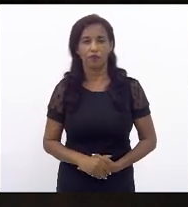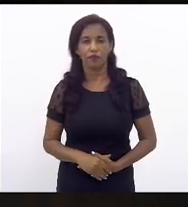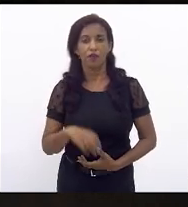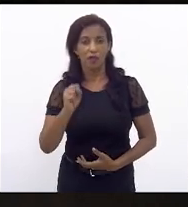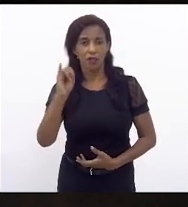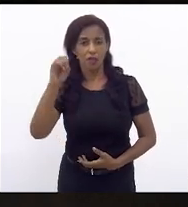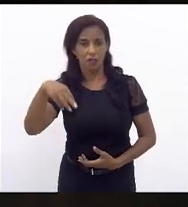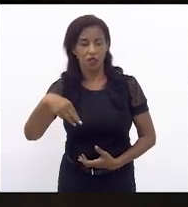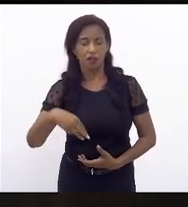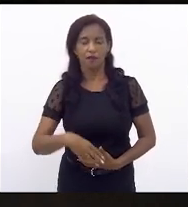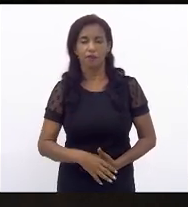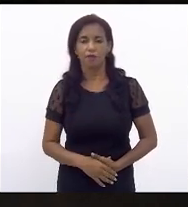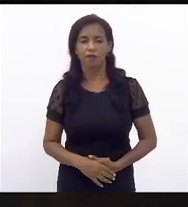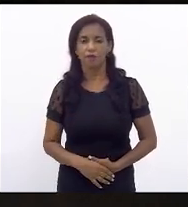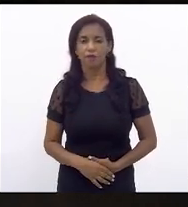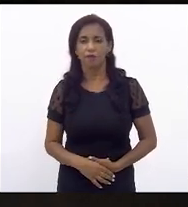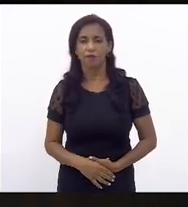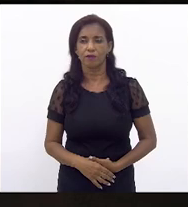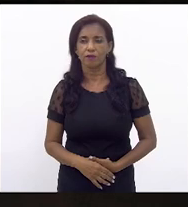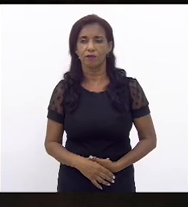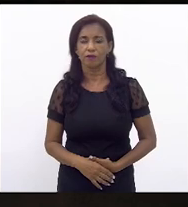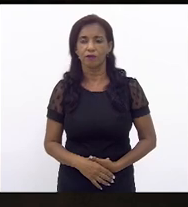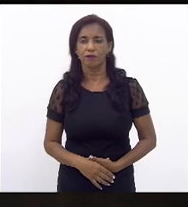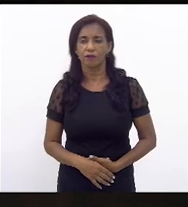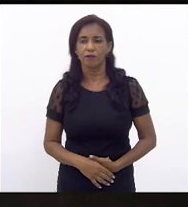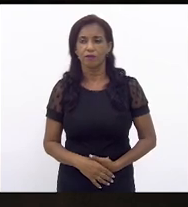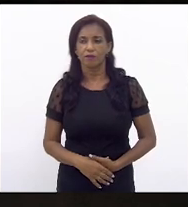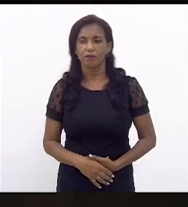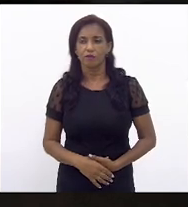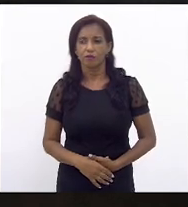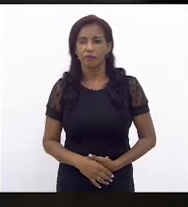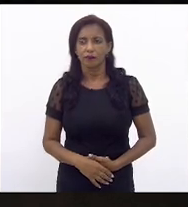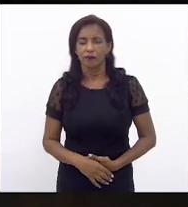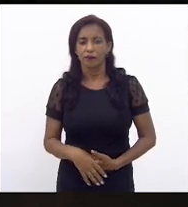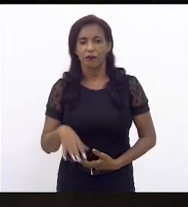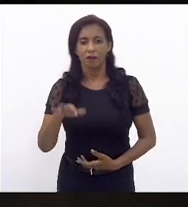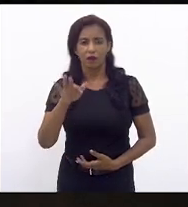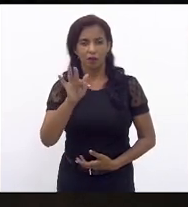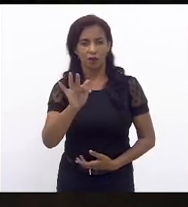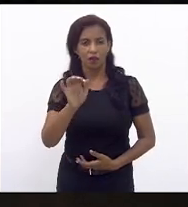Voto sim. Deputado Paulo Silva vota sim. Deputado Felipe Soares.